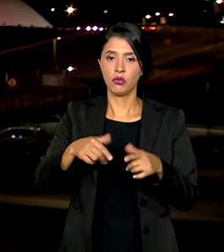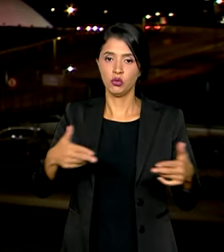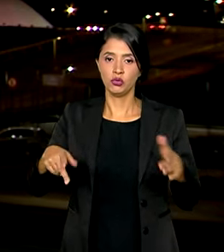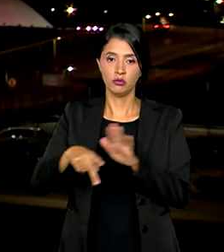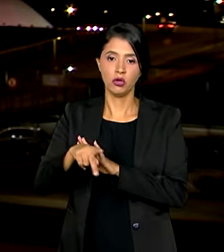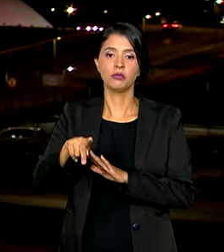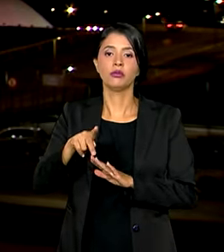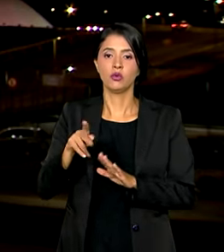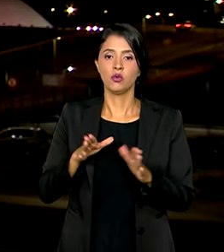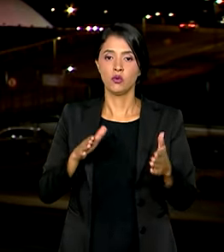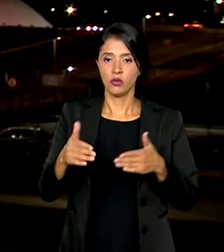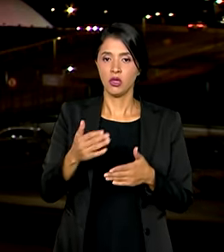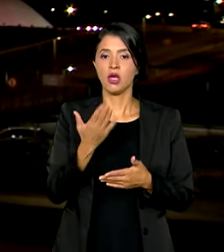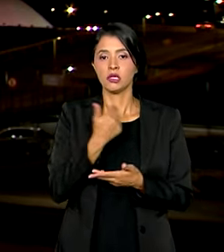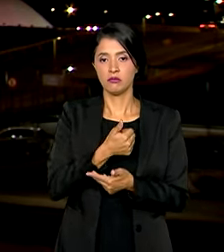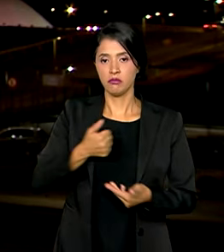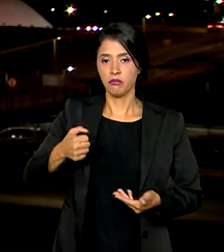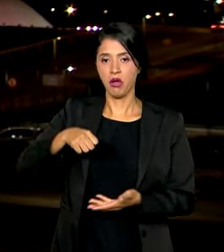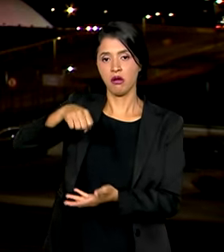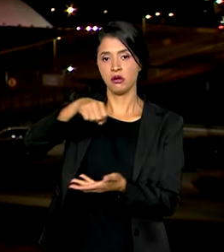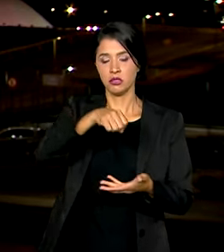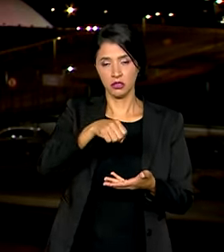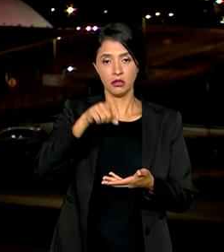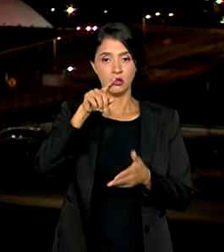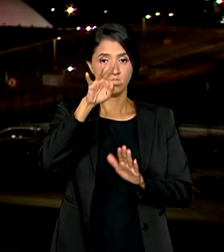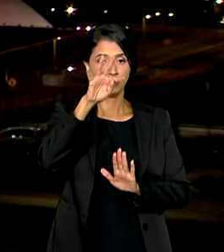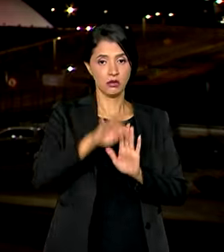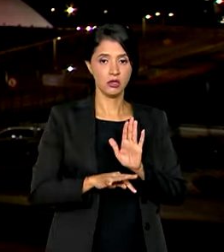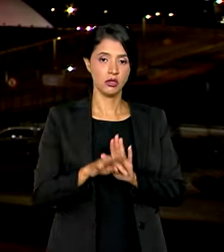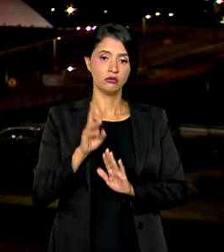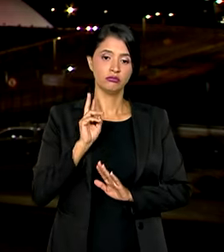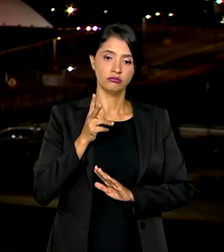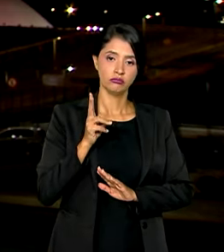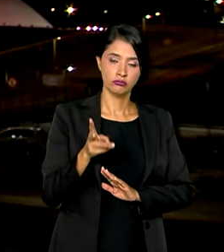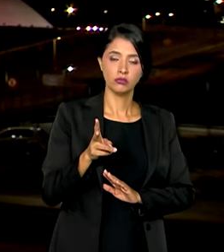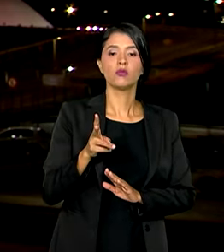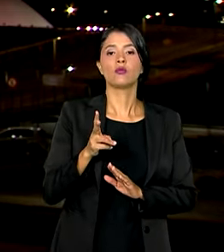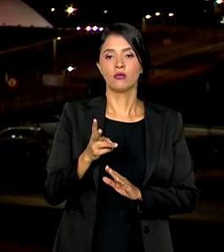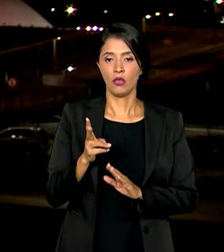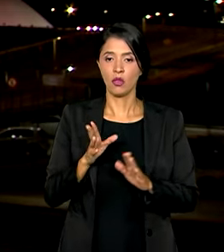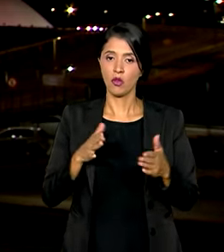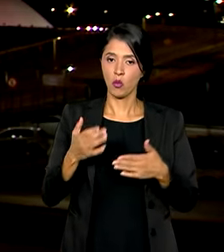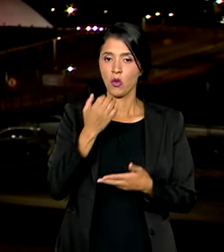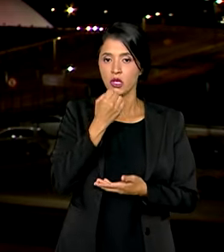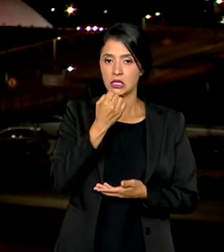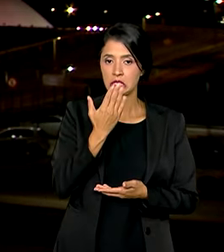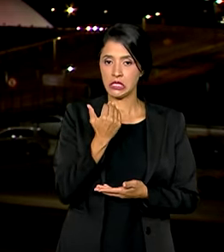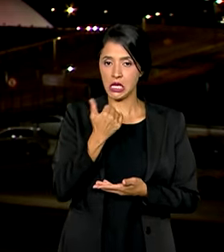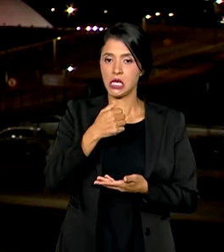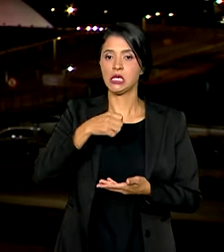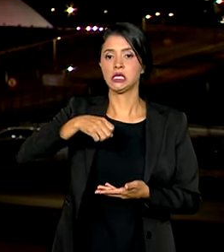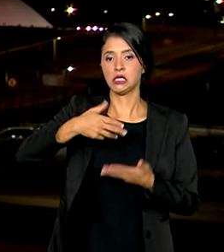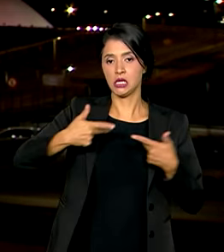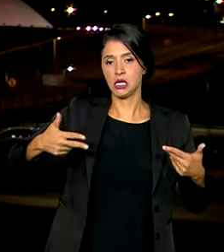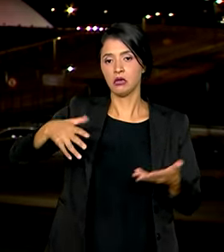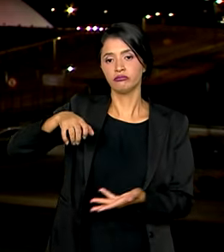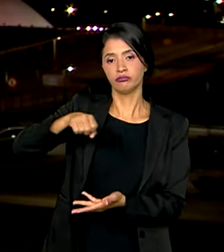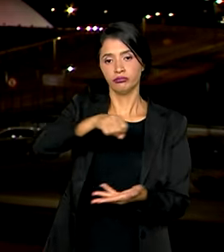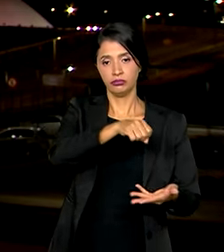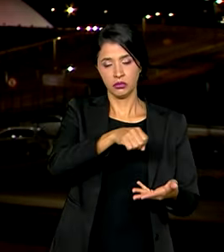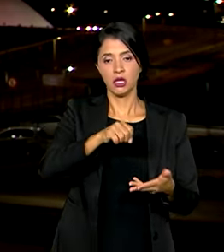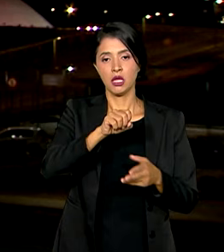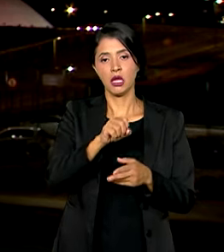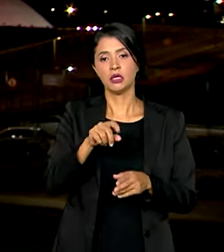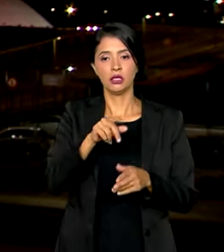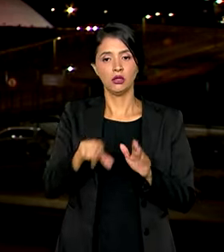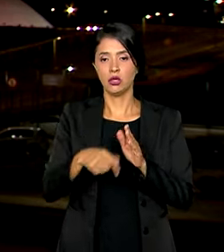cesta básica. Ou seja, o texto mantém a criação de uma cesta básica nacional de alimentos isenta de tributos